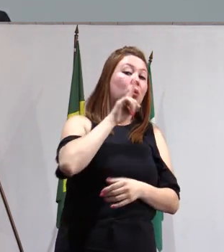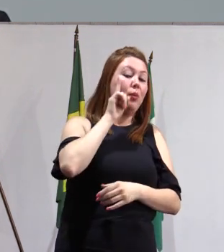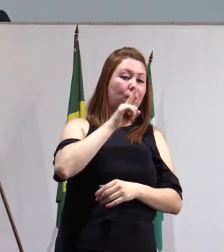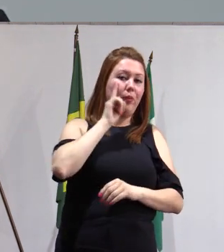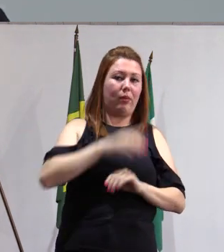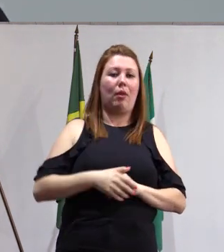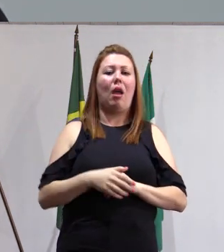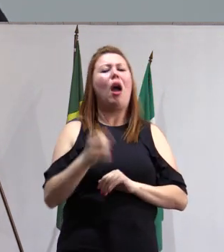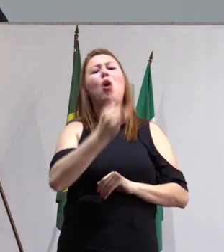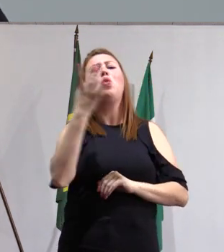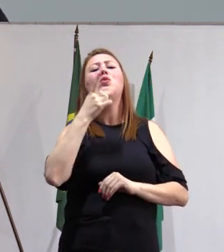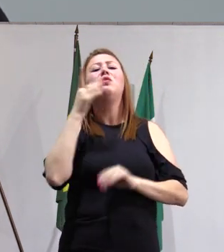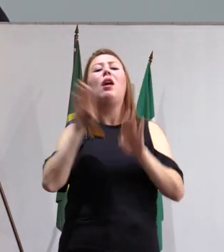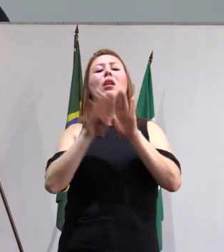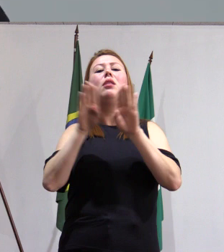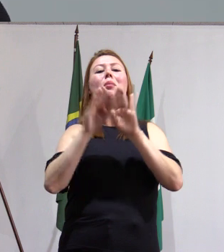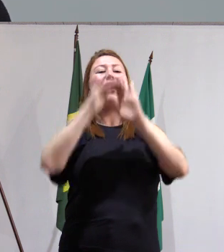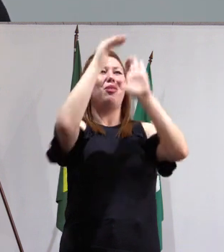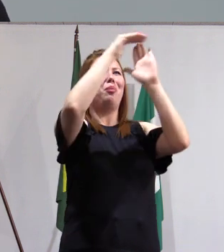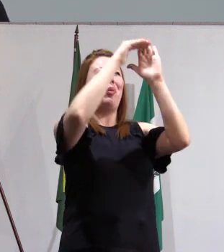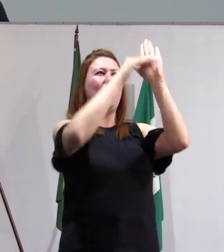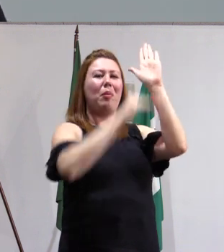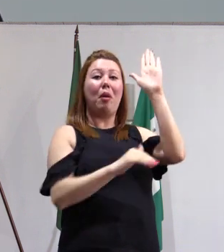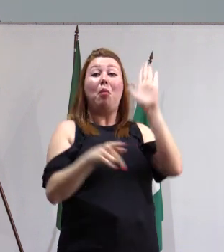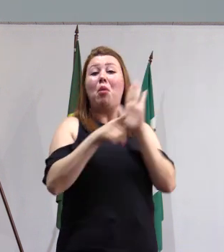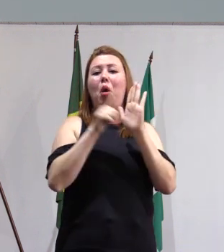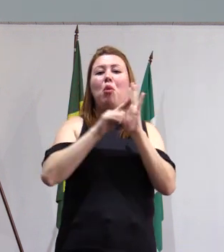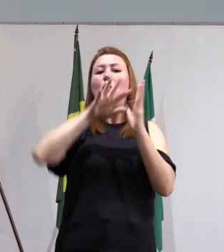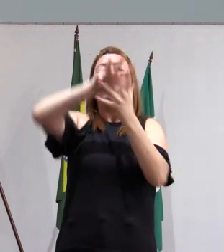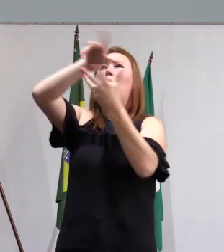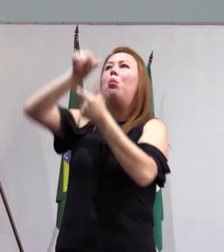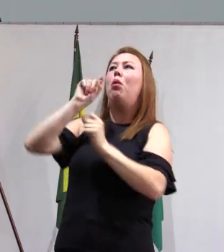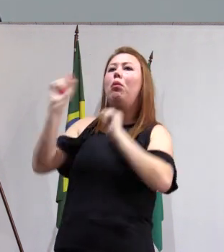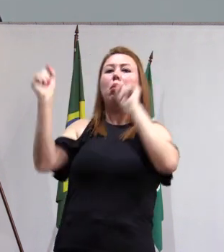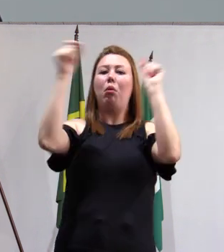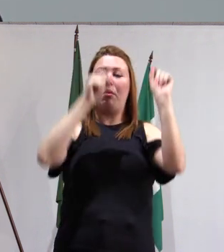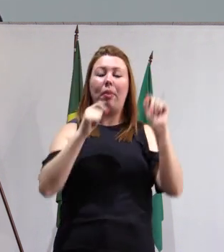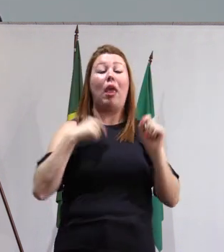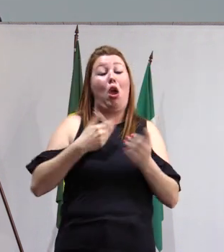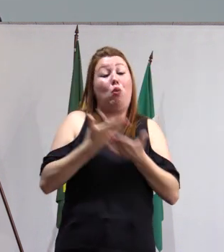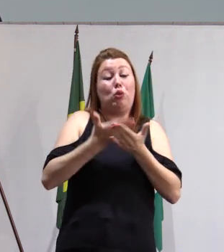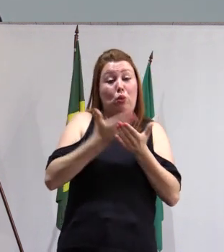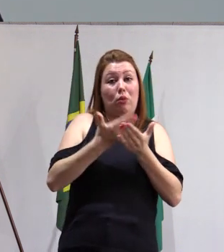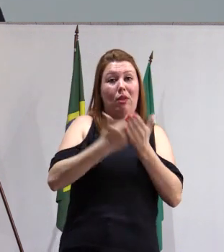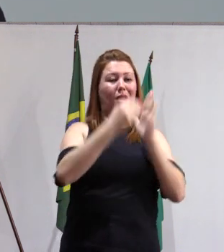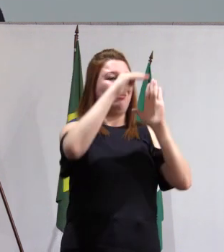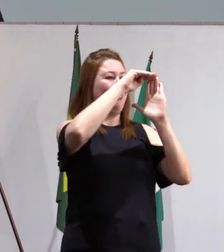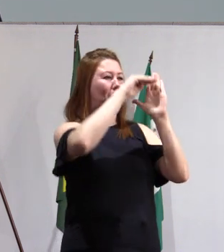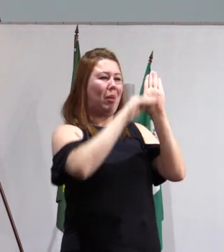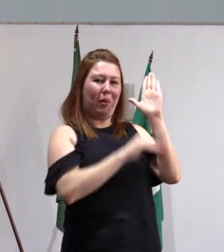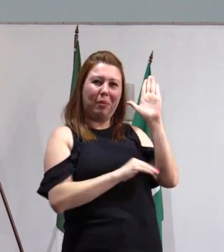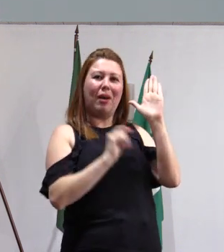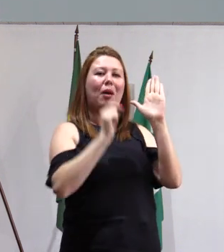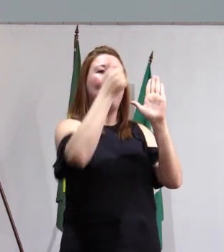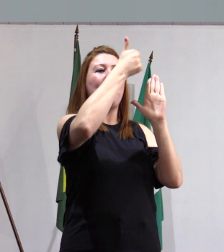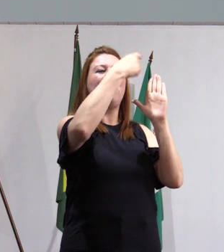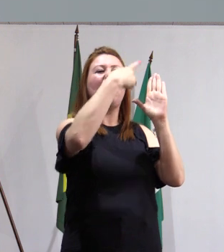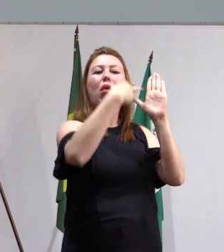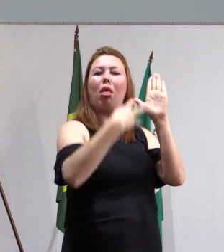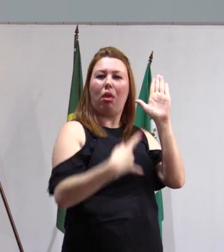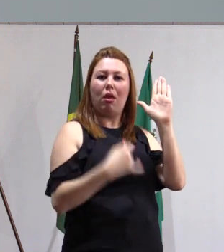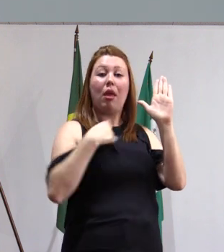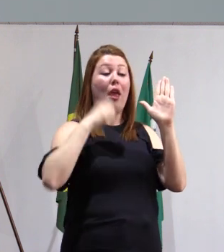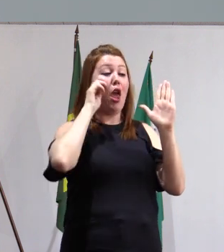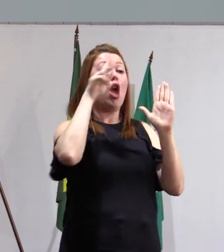rankings internacionais. Tá? Eu tenho estudado o ranking mais famoso, que eu acho que é da Times